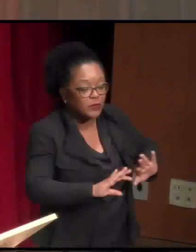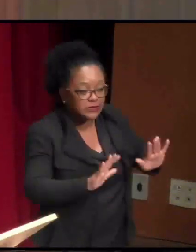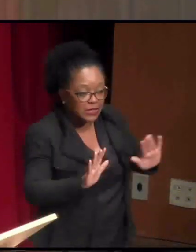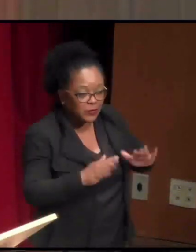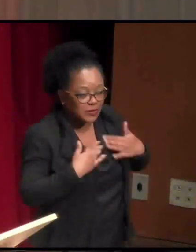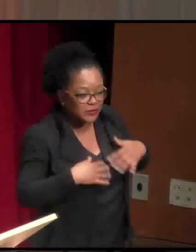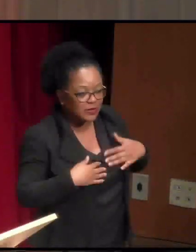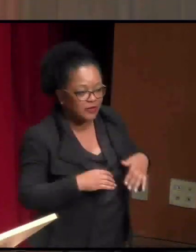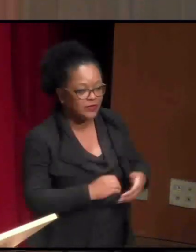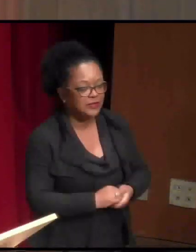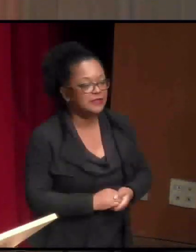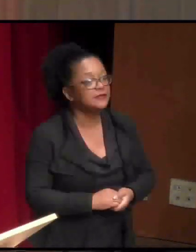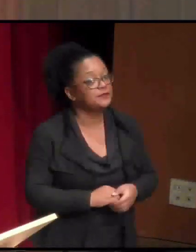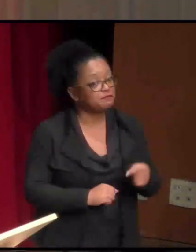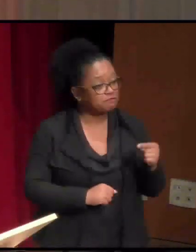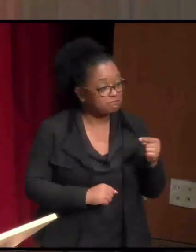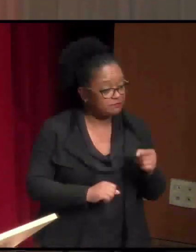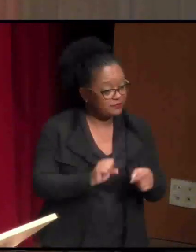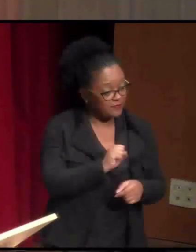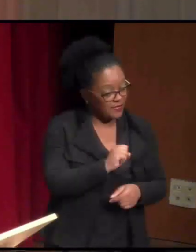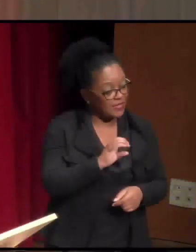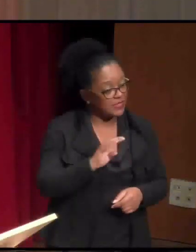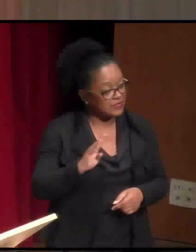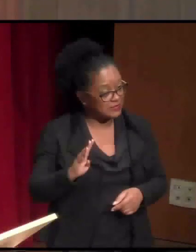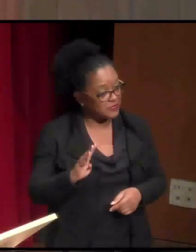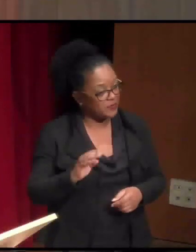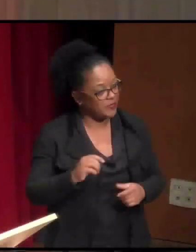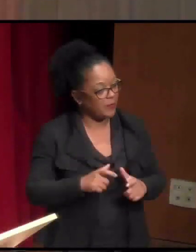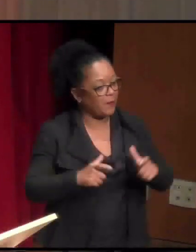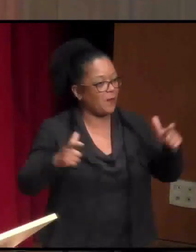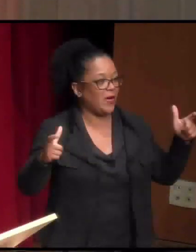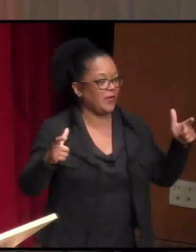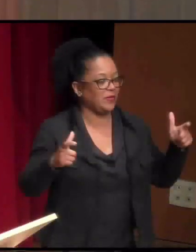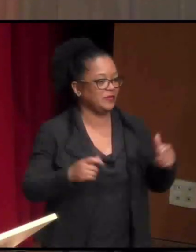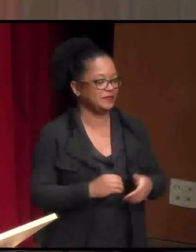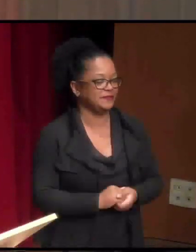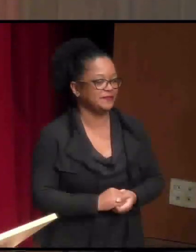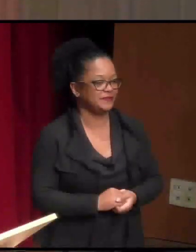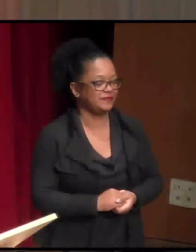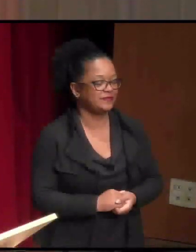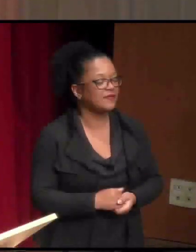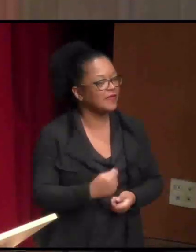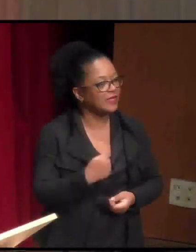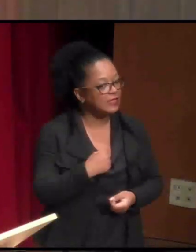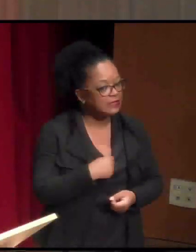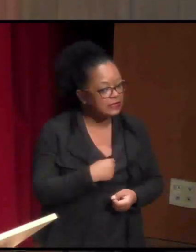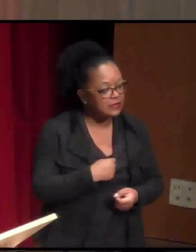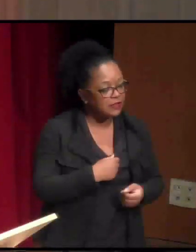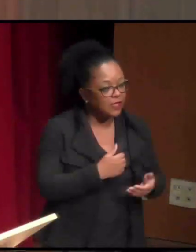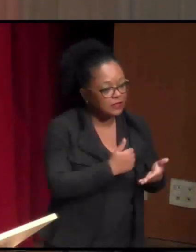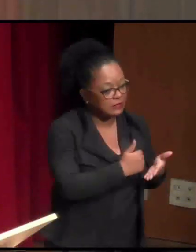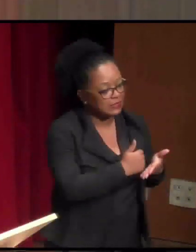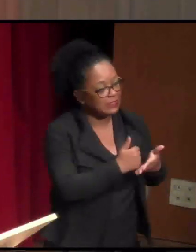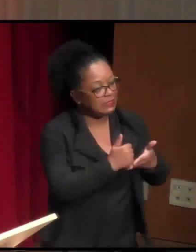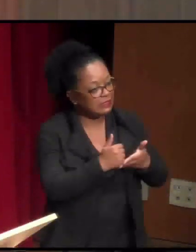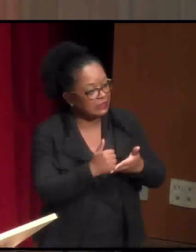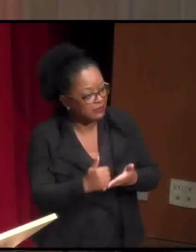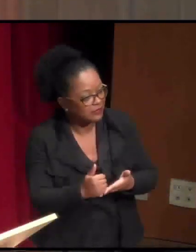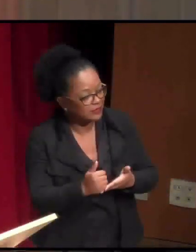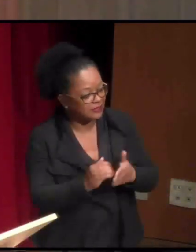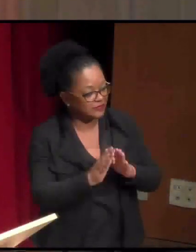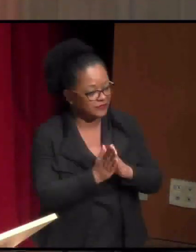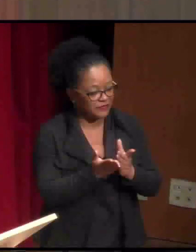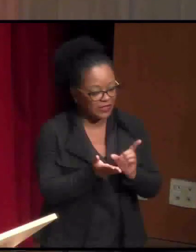não, aqui eles têm, a Sociedade Bíblica é diferente da minha, então é maior. Então deixa para lá. Maior. Então, eles entregaram essa Bíblia para